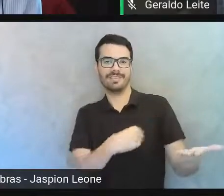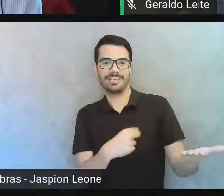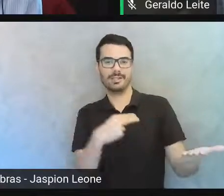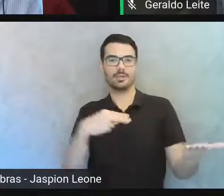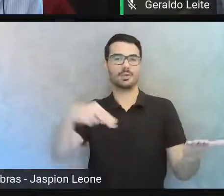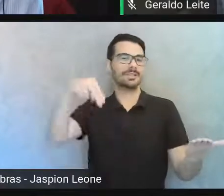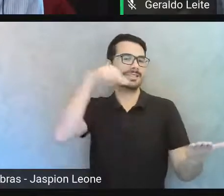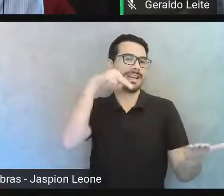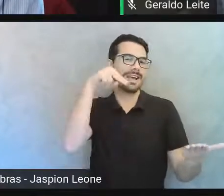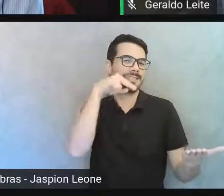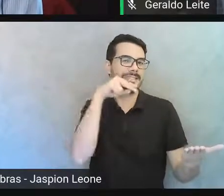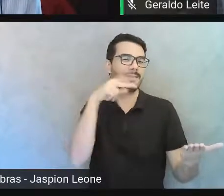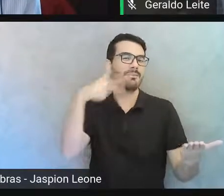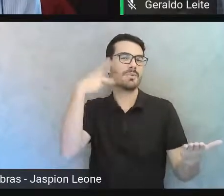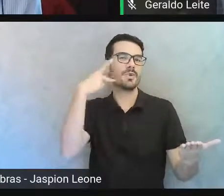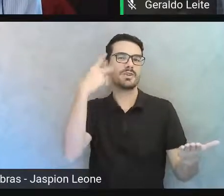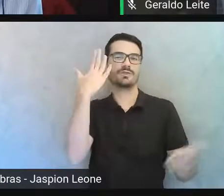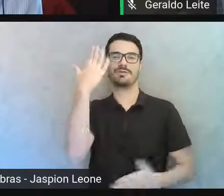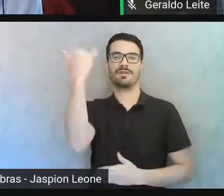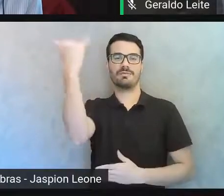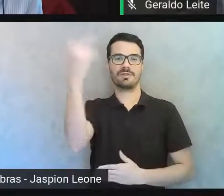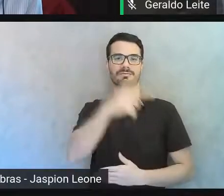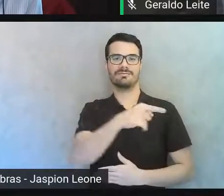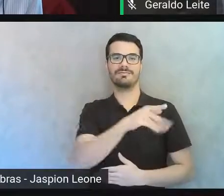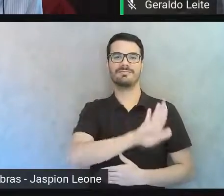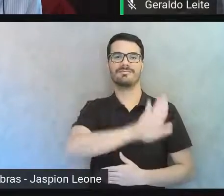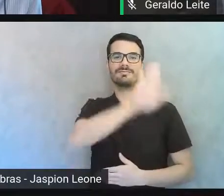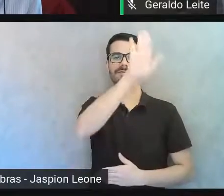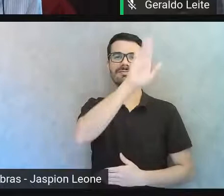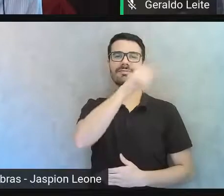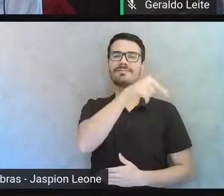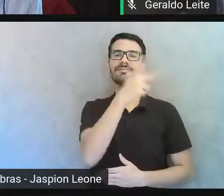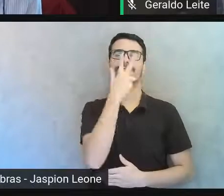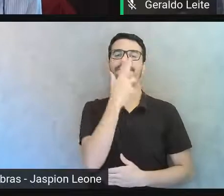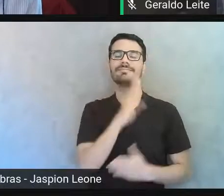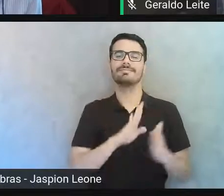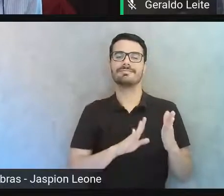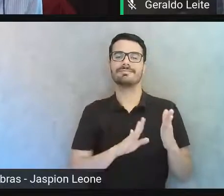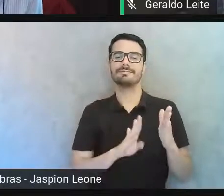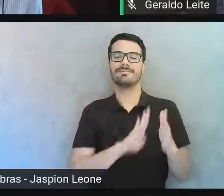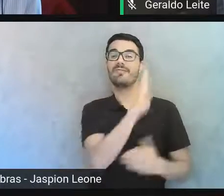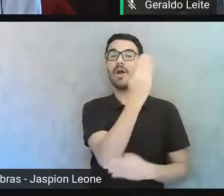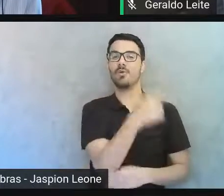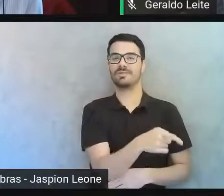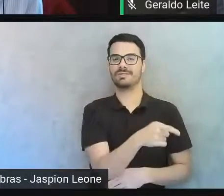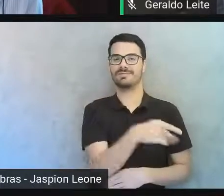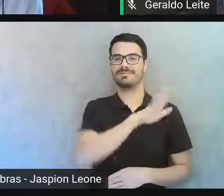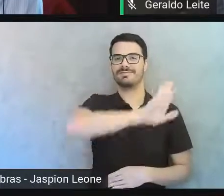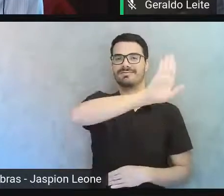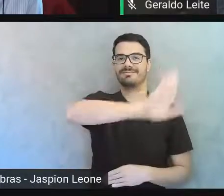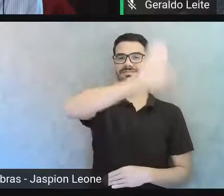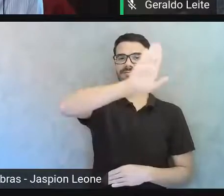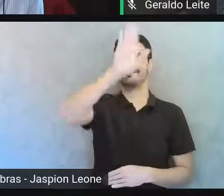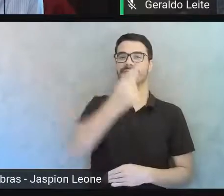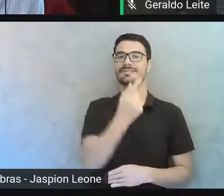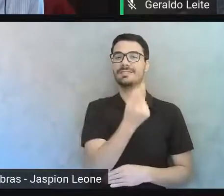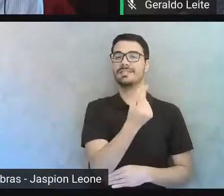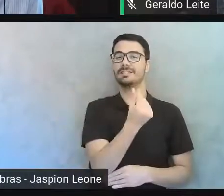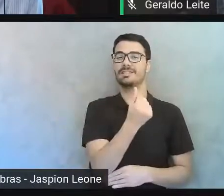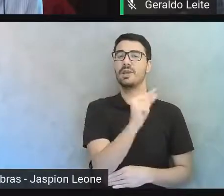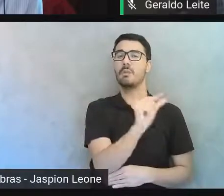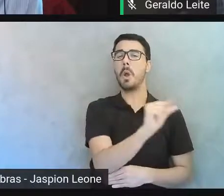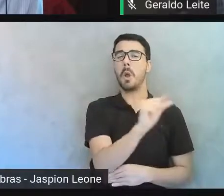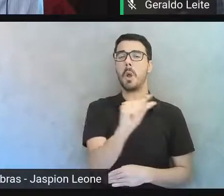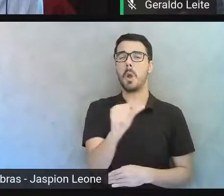de políticos tradicionais, né? Então, a grande maioria das candidatas recebeu muito pouco